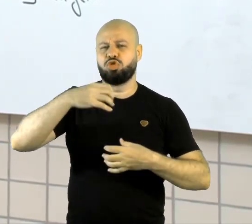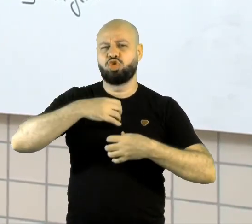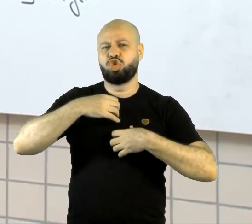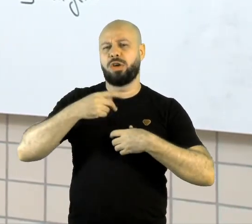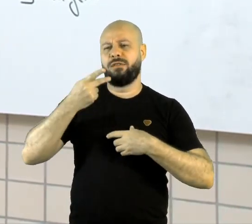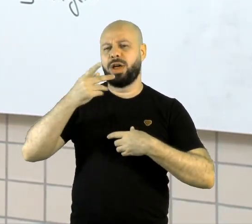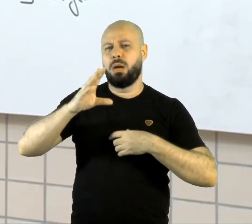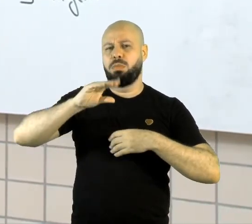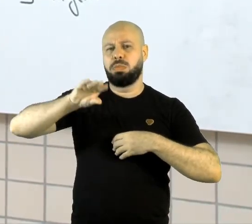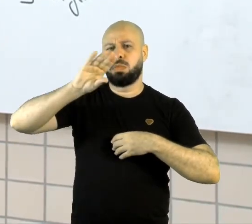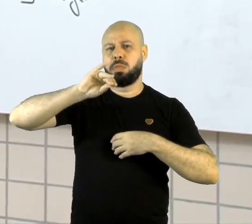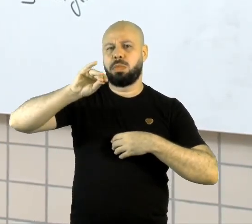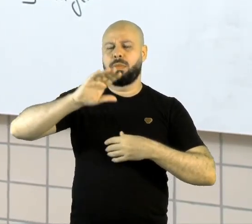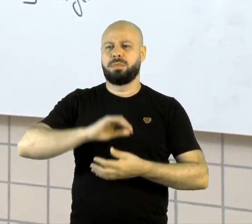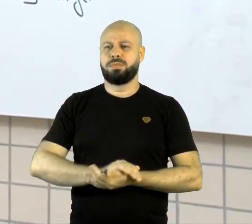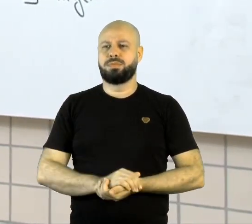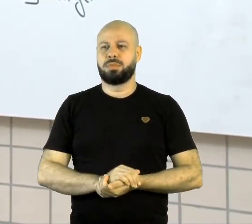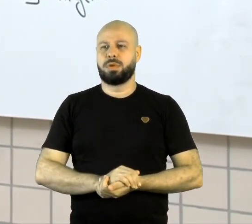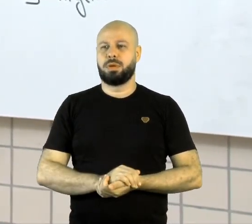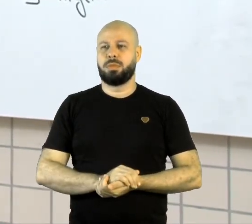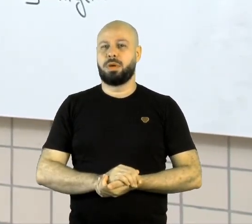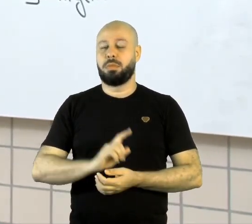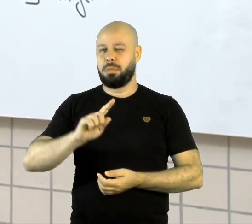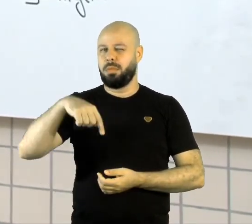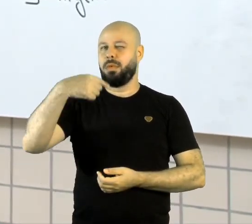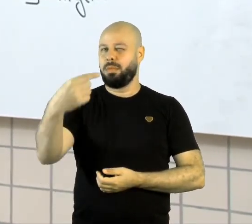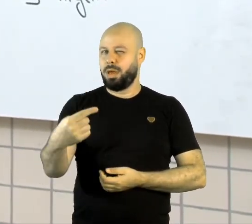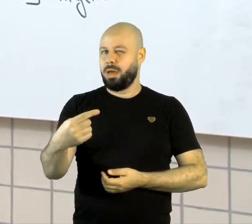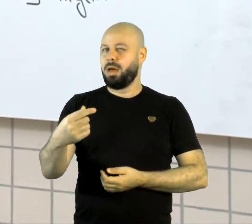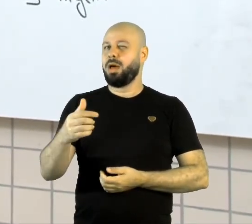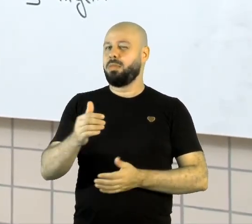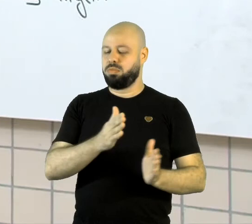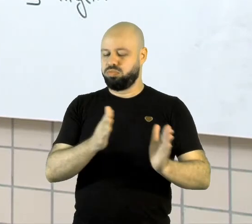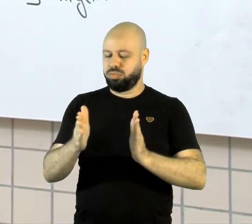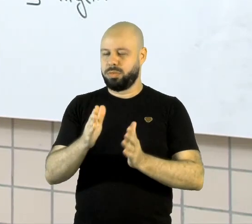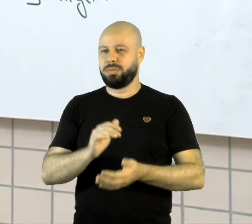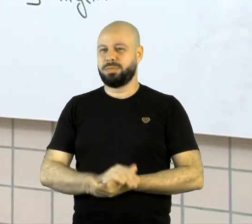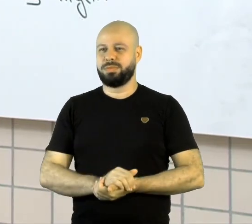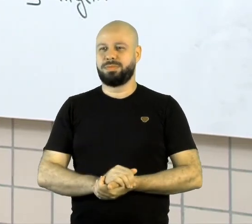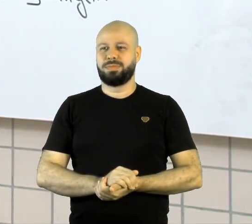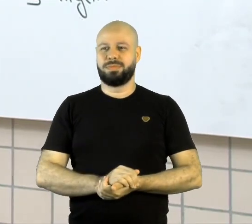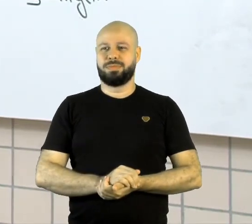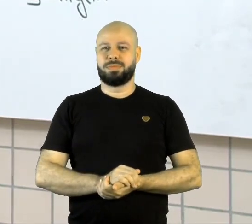então para o próximo capítulo dessa aula? I hope you are there.